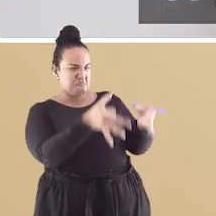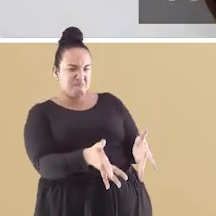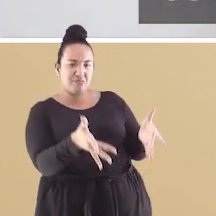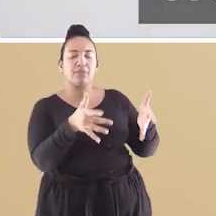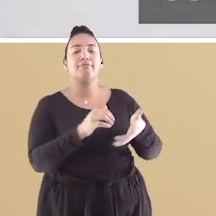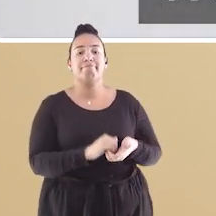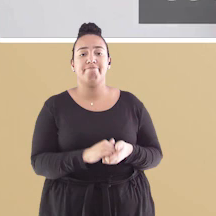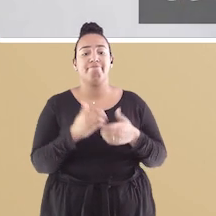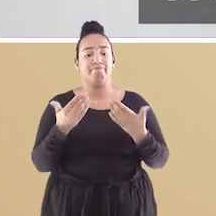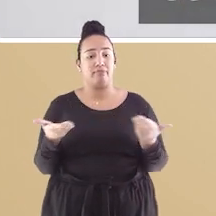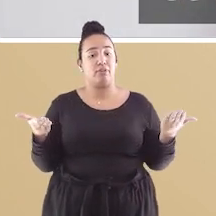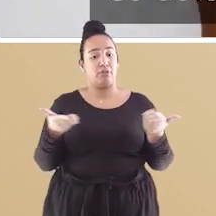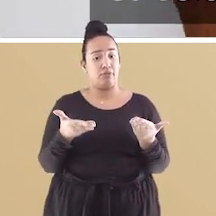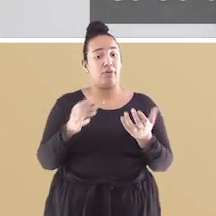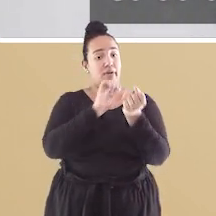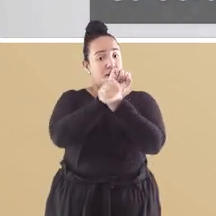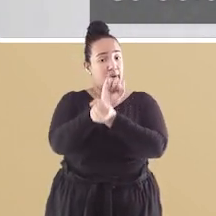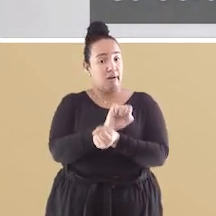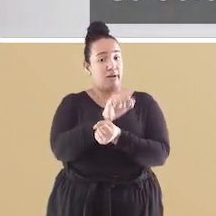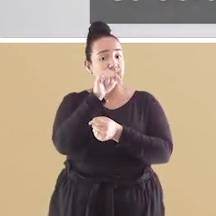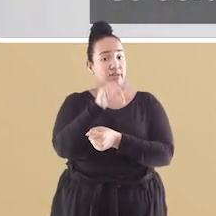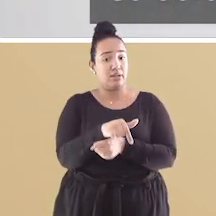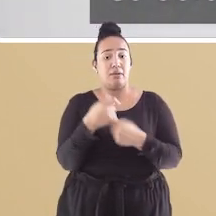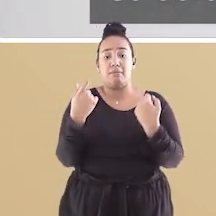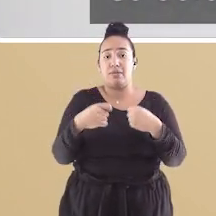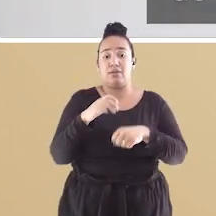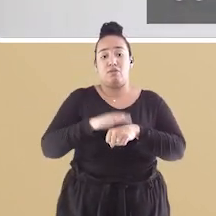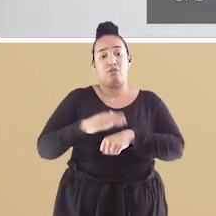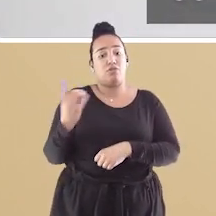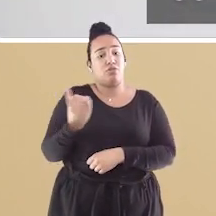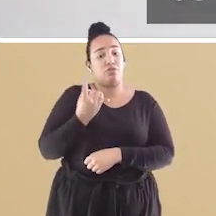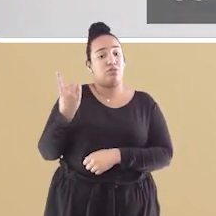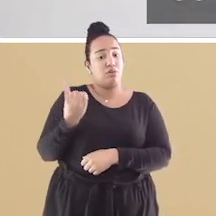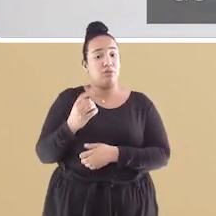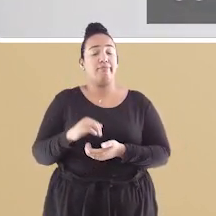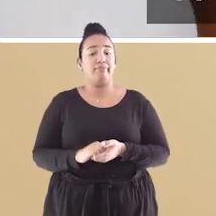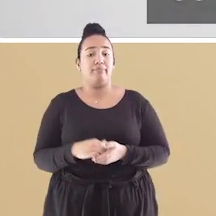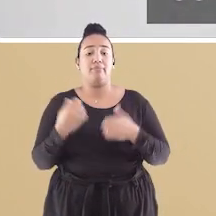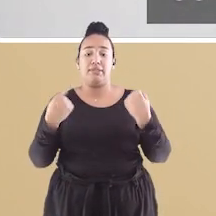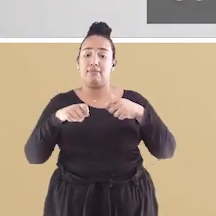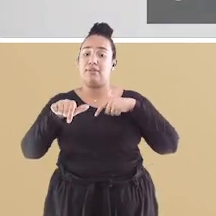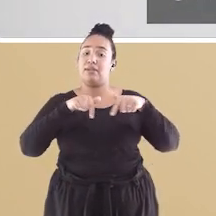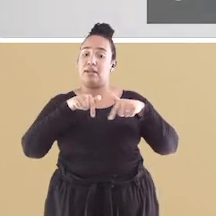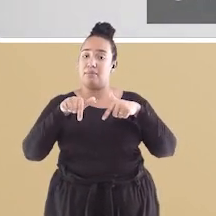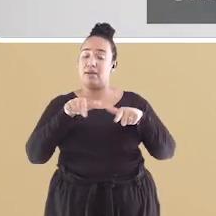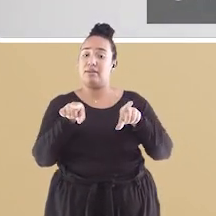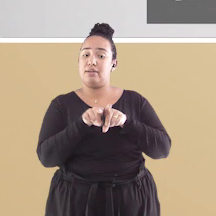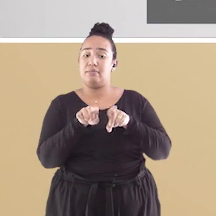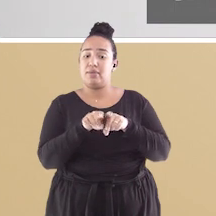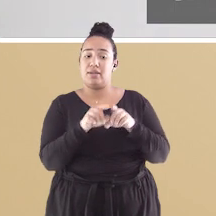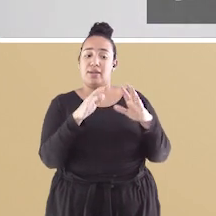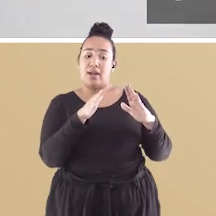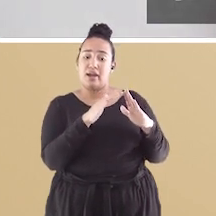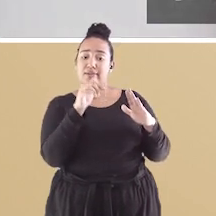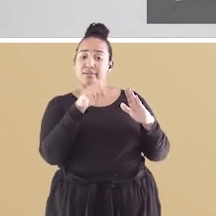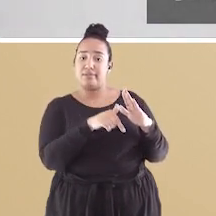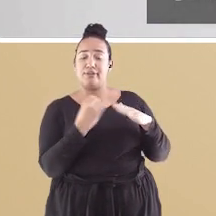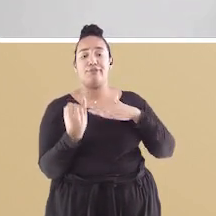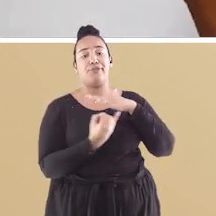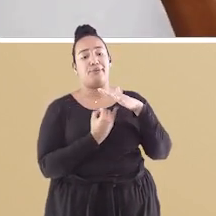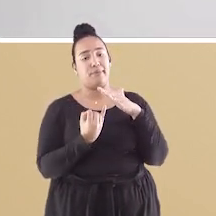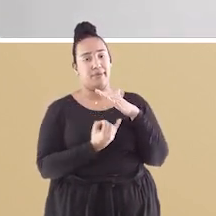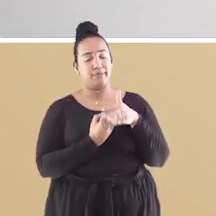Os afro-brasileiros tiveram que se defender sozinhos, indo em busca de trabalho e tendo que viver em assentamentos informais.